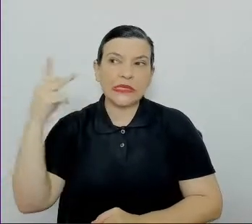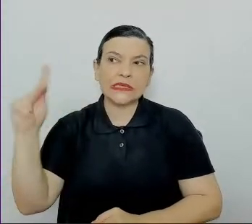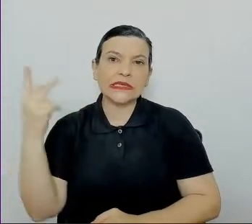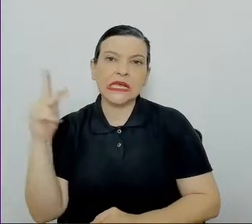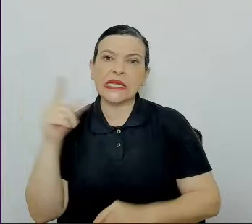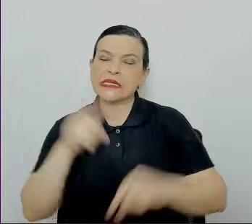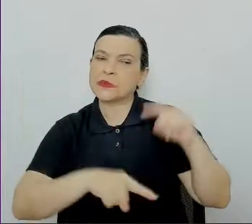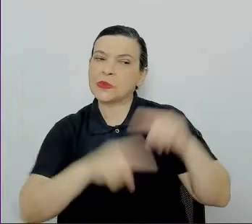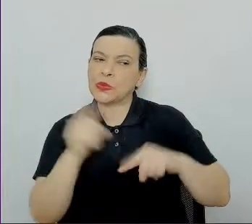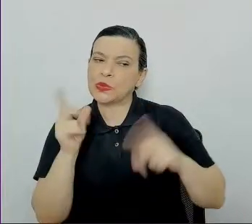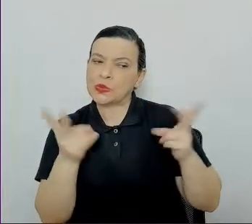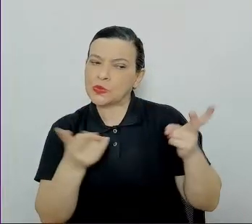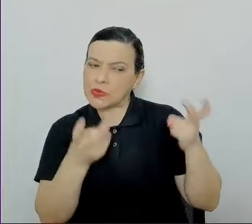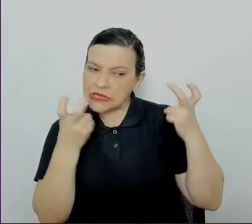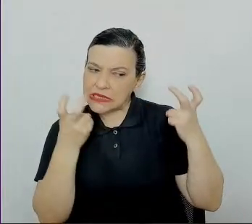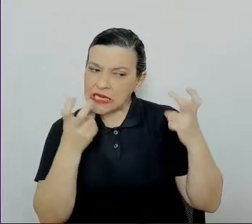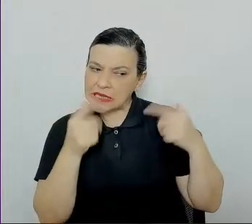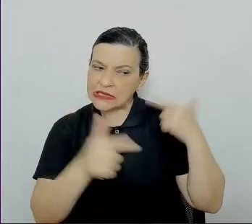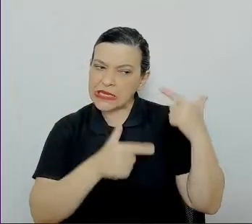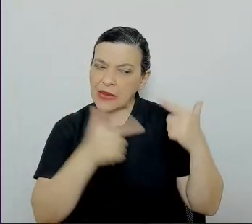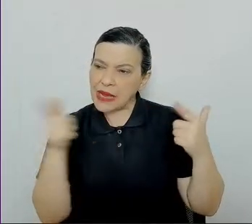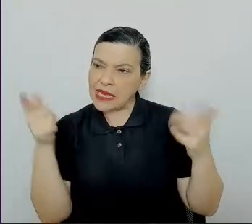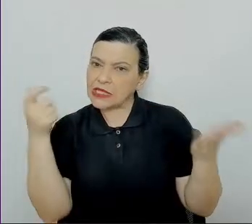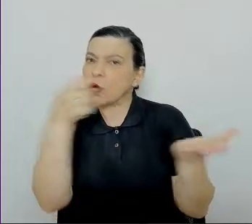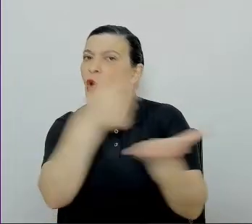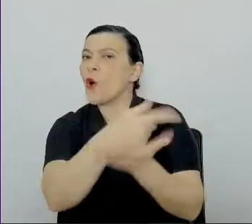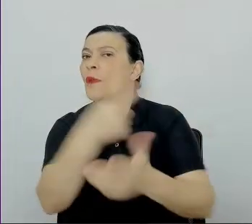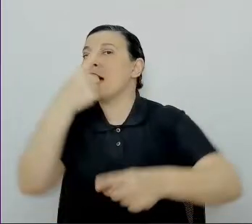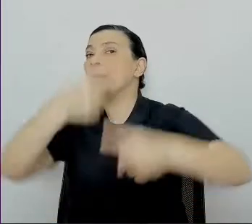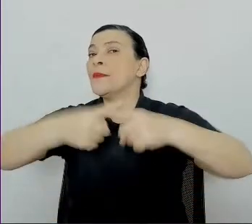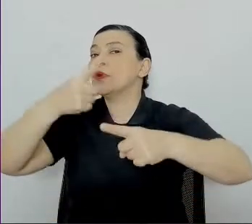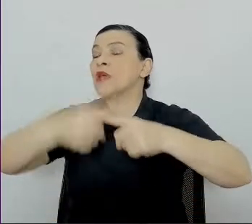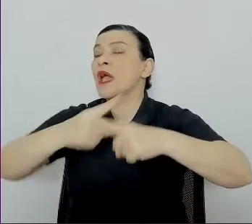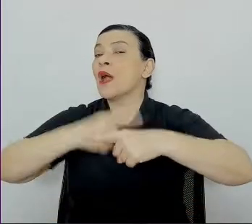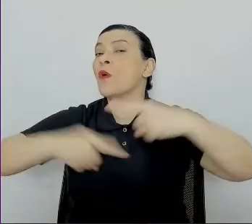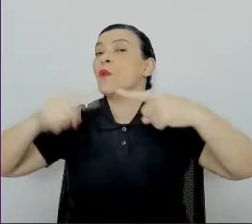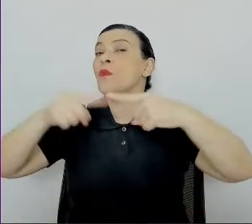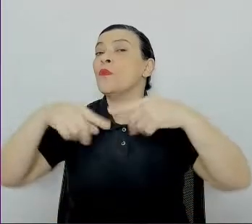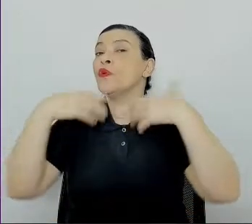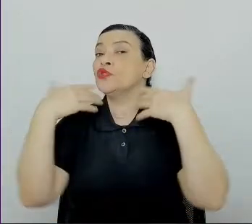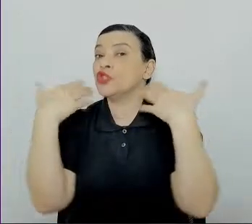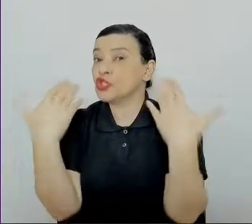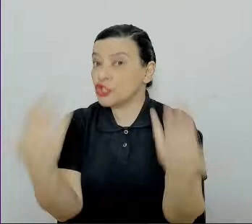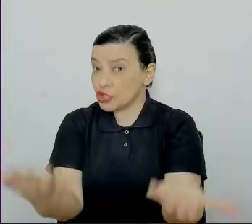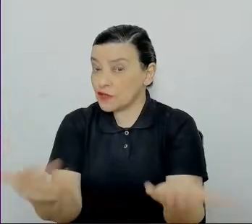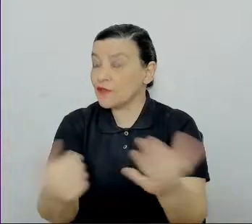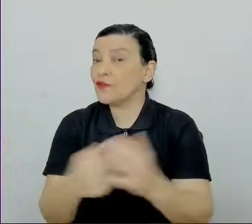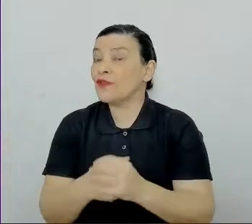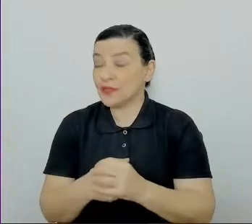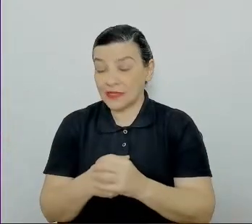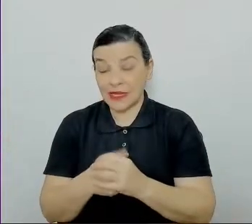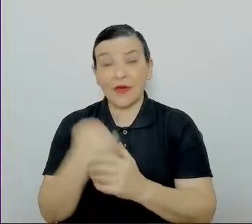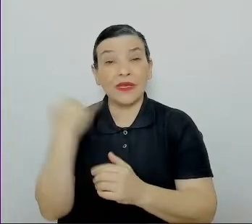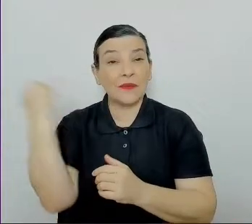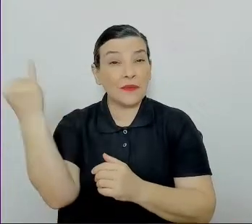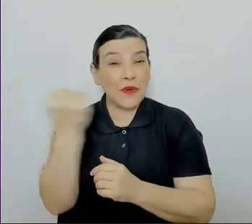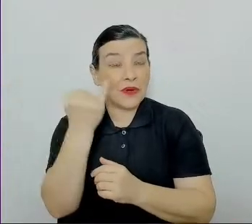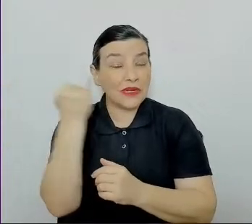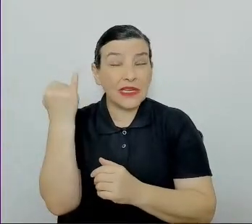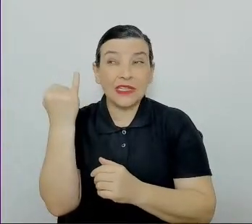produto ou o seu serviço. O que elas querem alcançar? De novo, o quadro, provavelmente. Não necessariamente o furo, mas sim o quadro para pendurar alguma coisa.